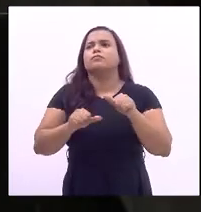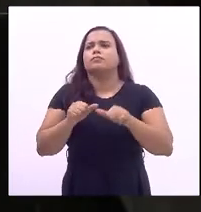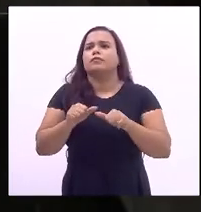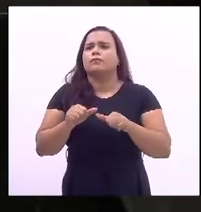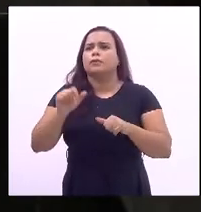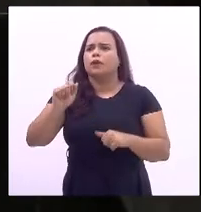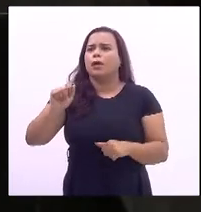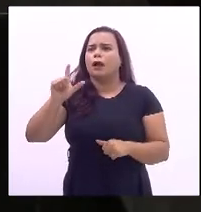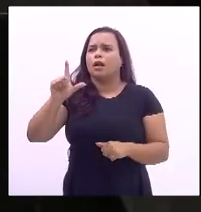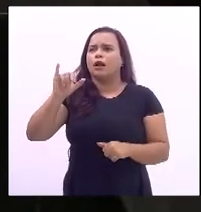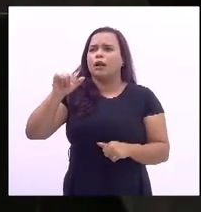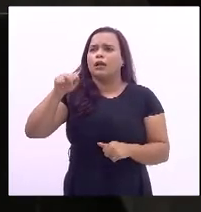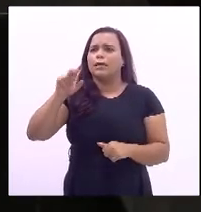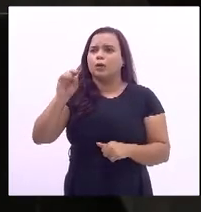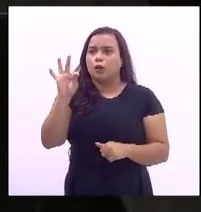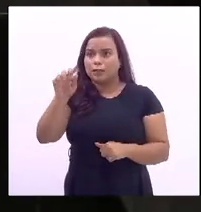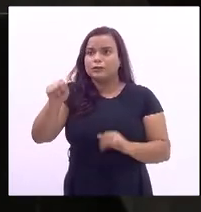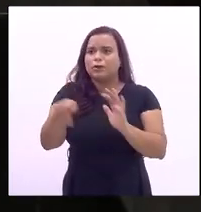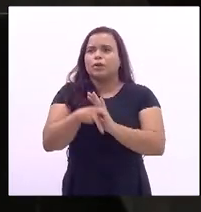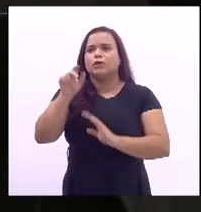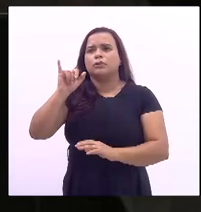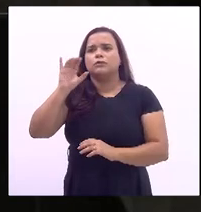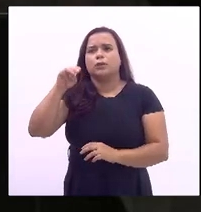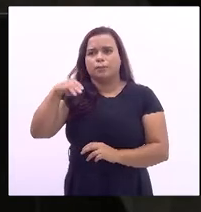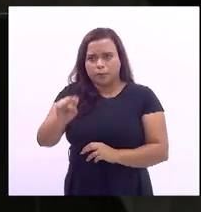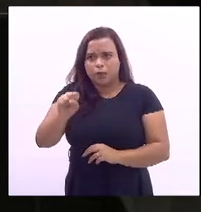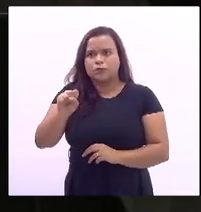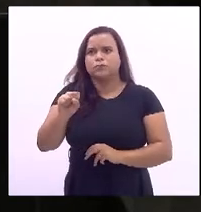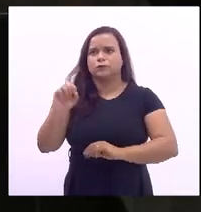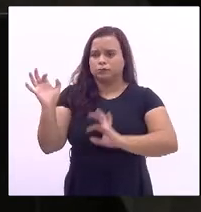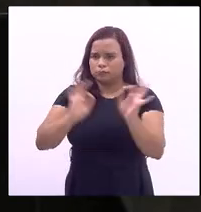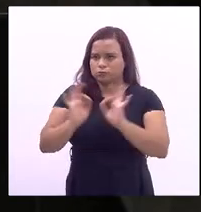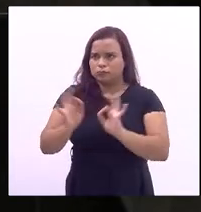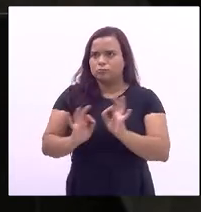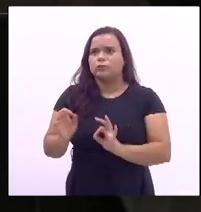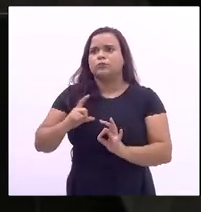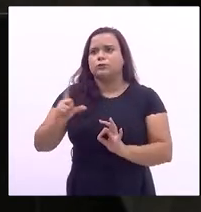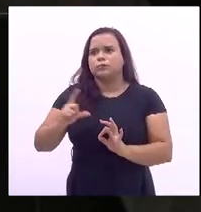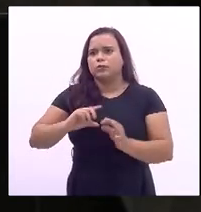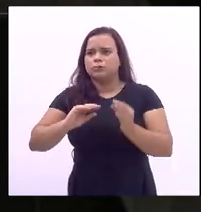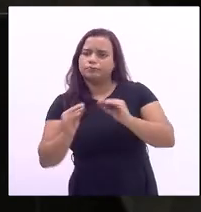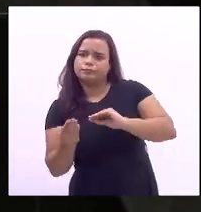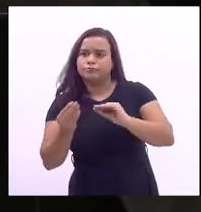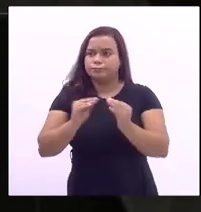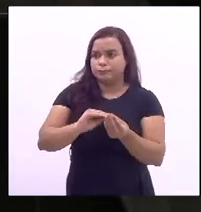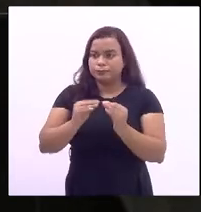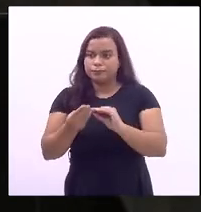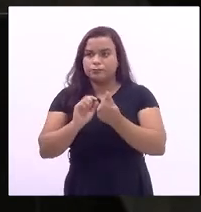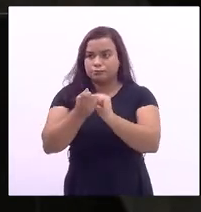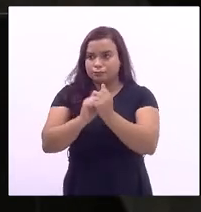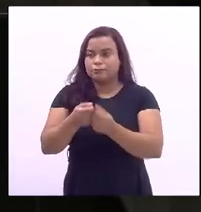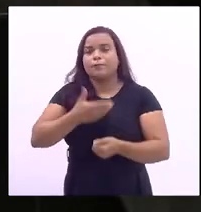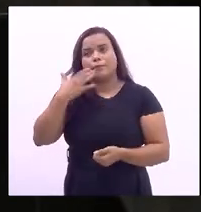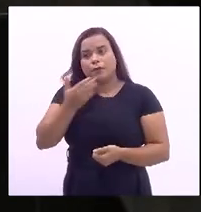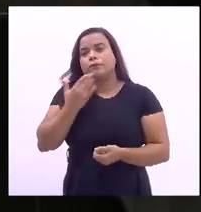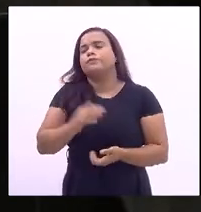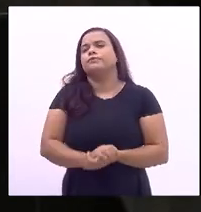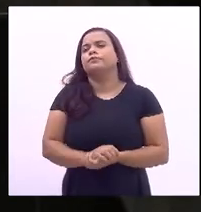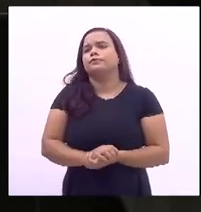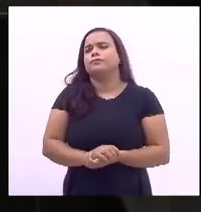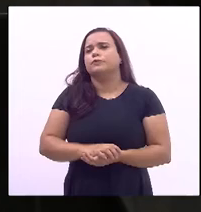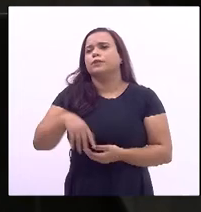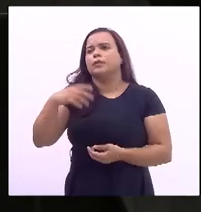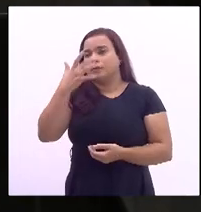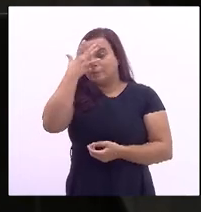alíquotas do ICMS em ali com trans que tem o maior modicidade não tem aqui nenhum